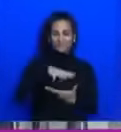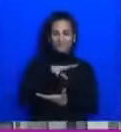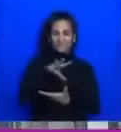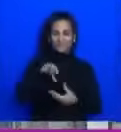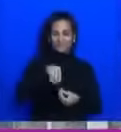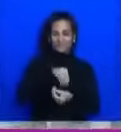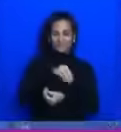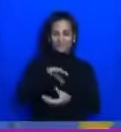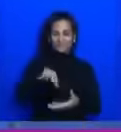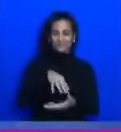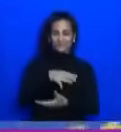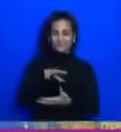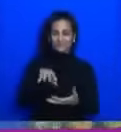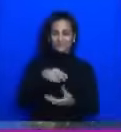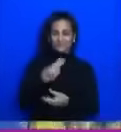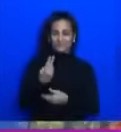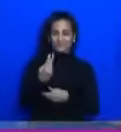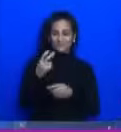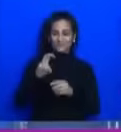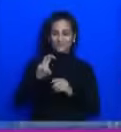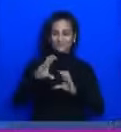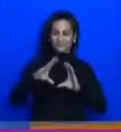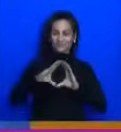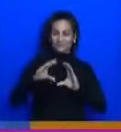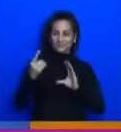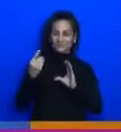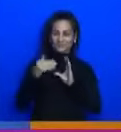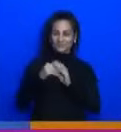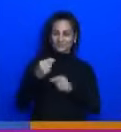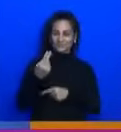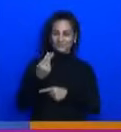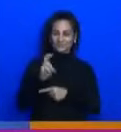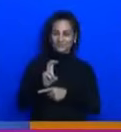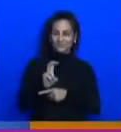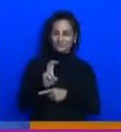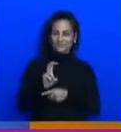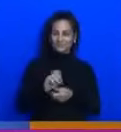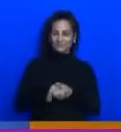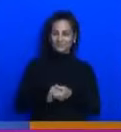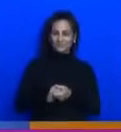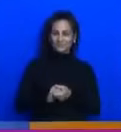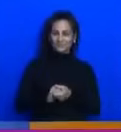Globo carregado, embaralhando. 25 bolas numeradas de 0 a 25.